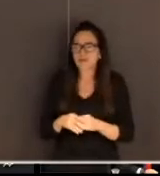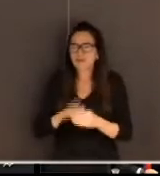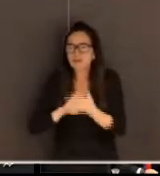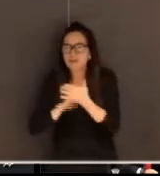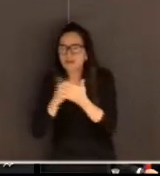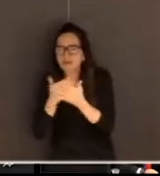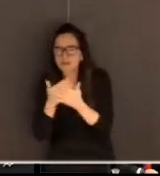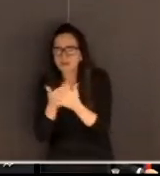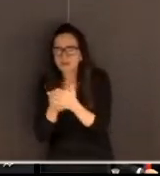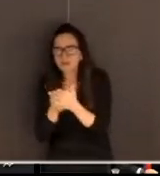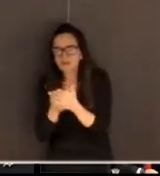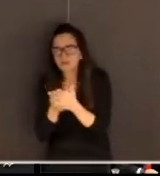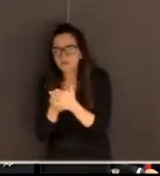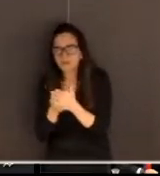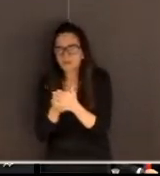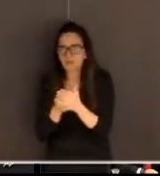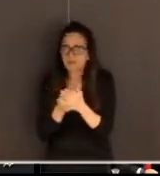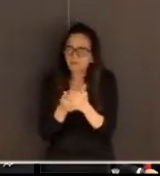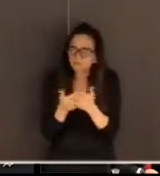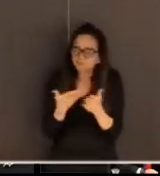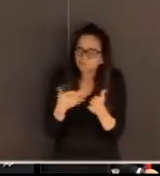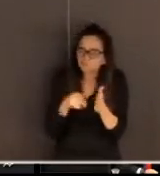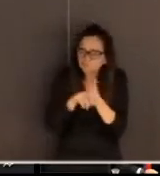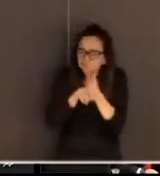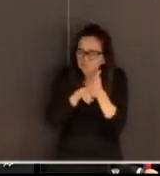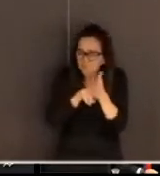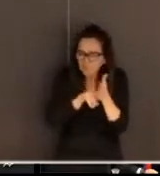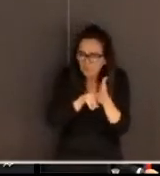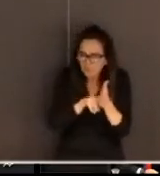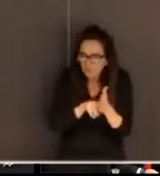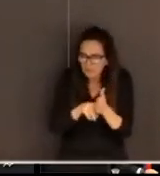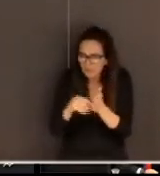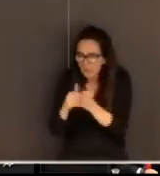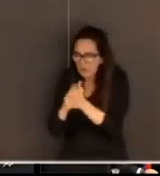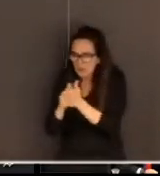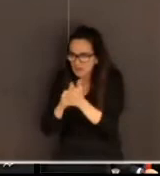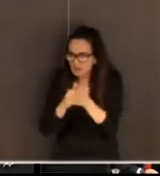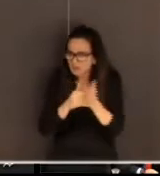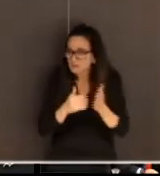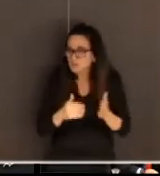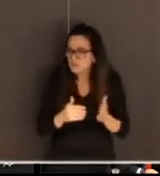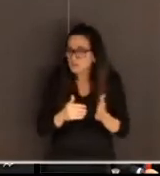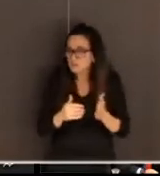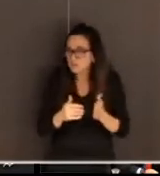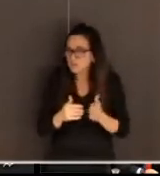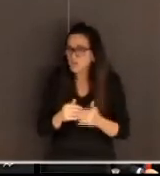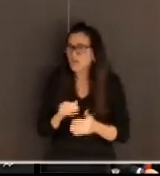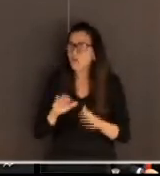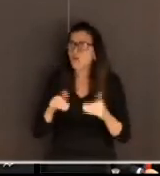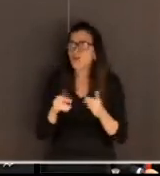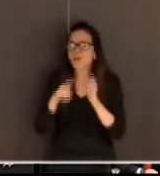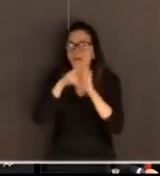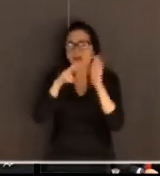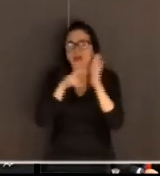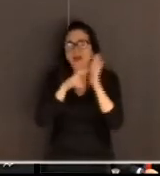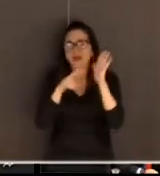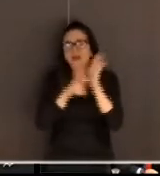interpretados restritivamente. Por quê? Norma, regra hermenêutica. Qual é a regra